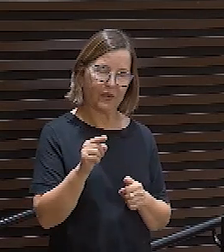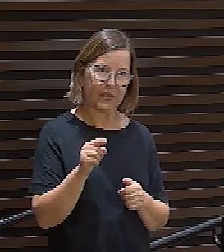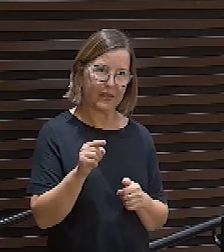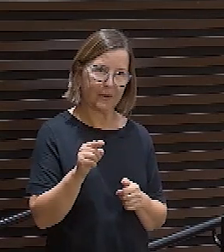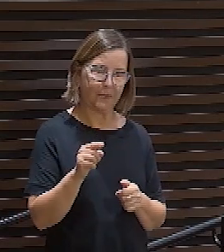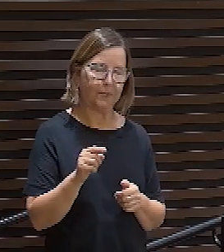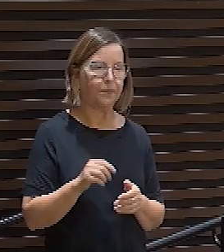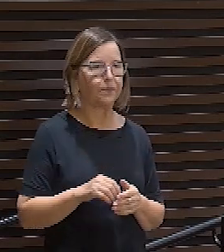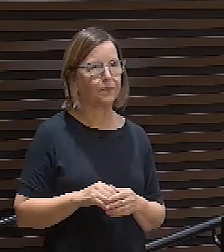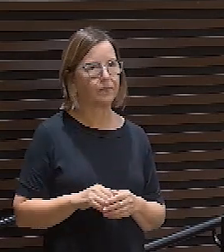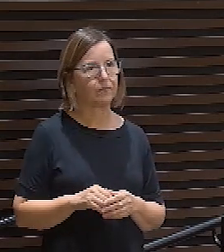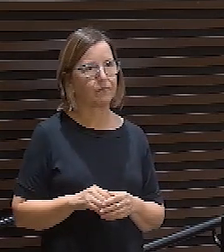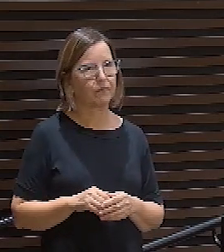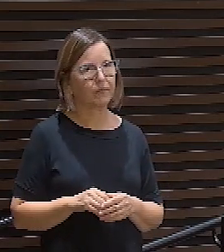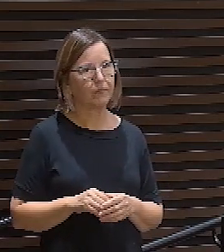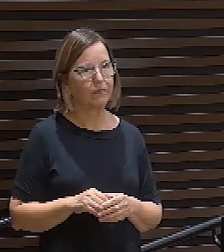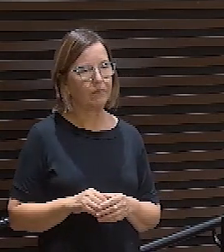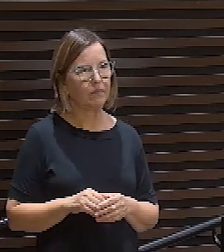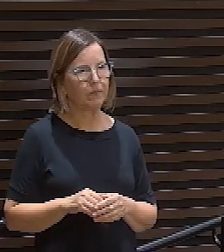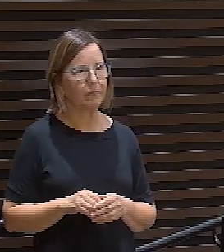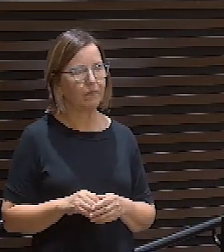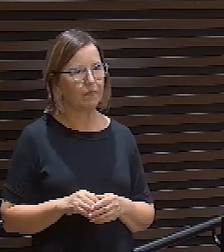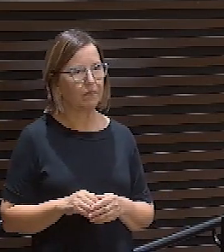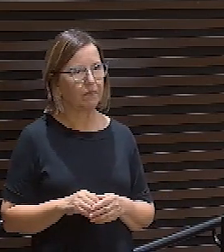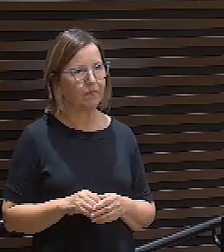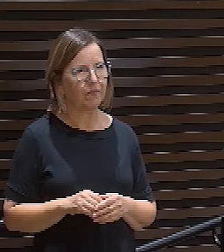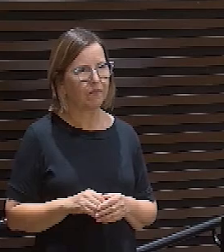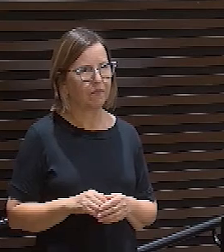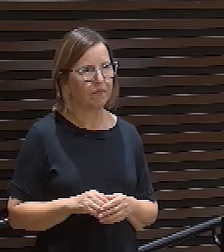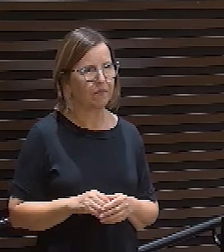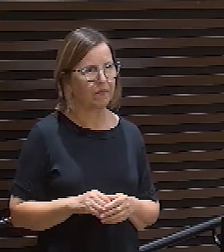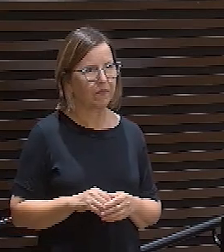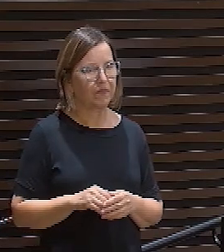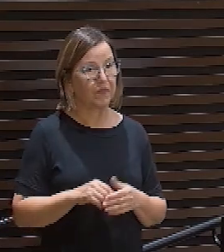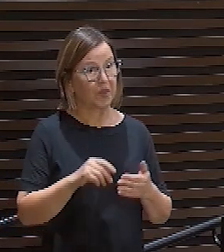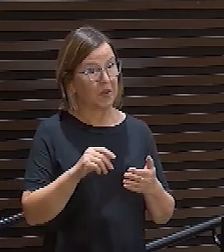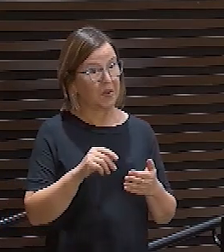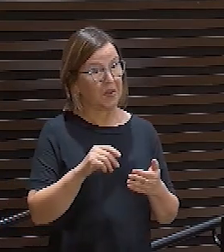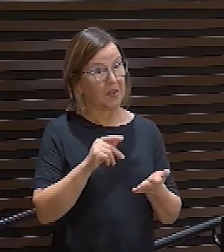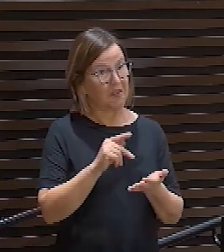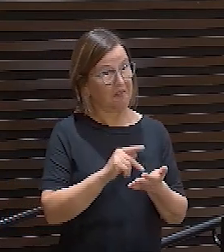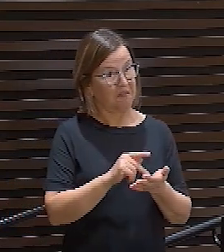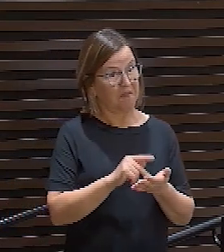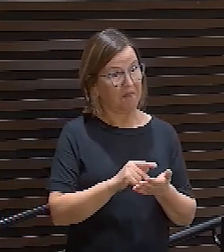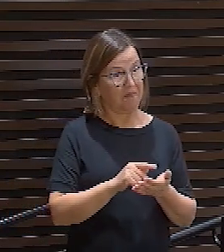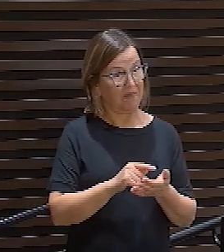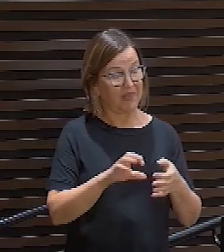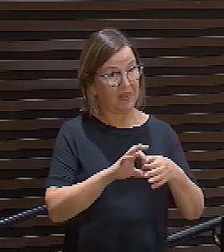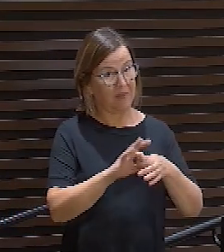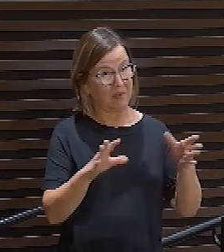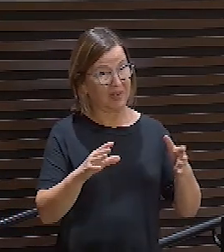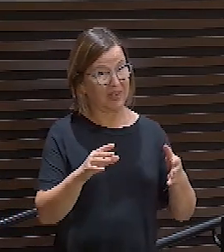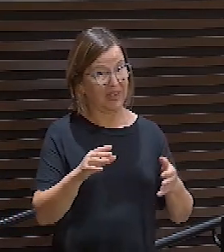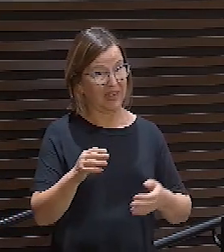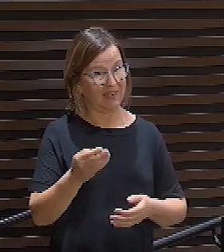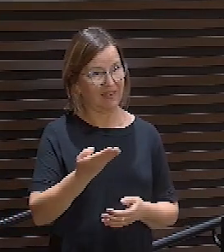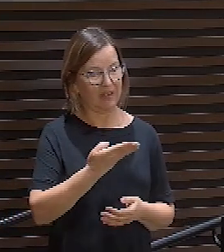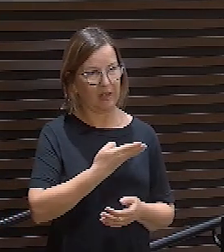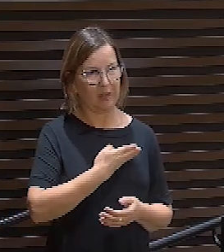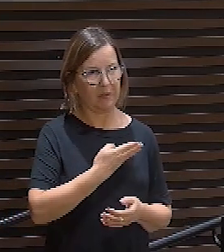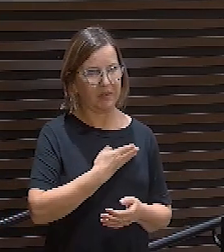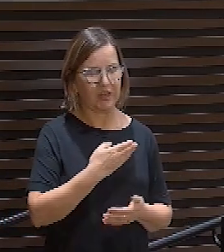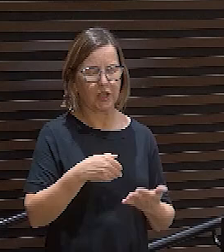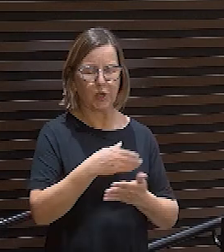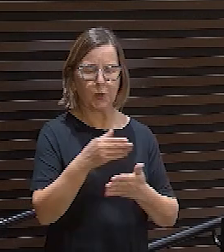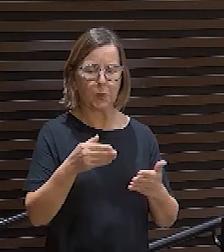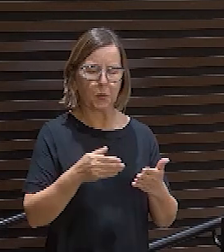você. A franqueza, liberdade, amizade, os fardos são